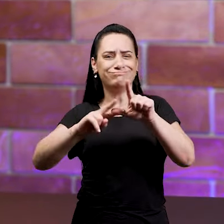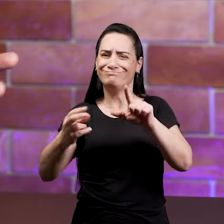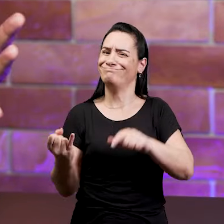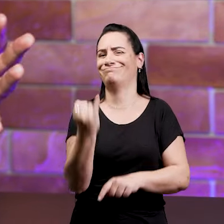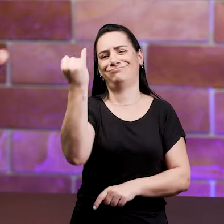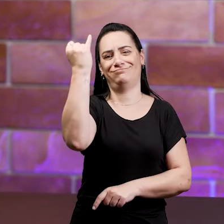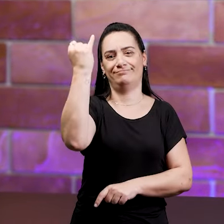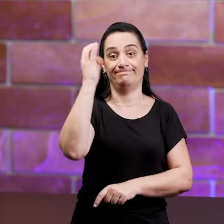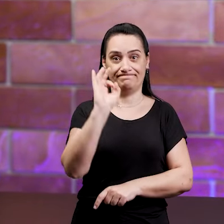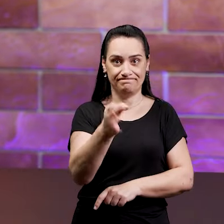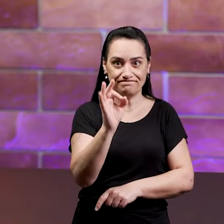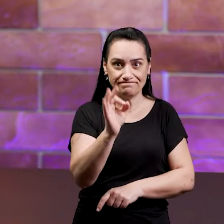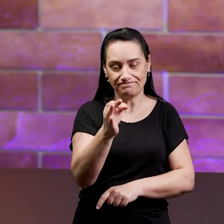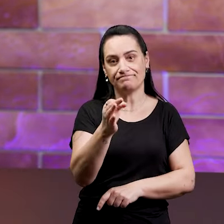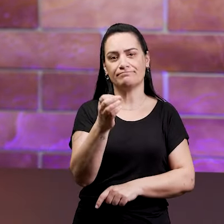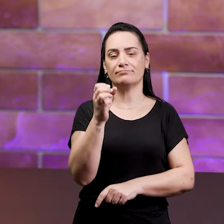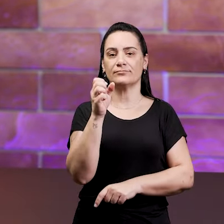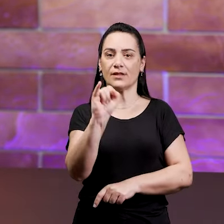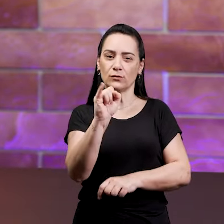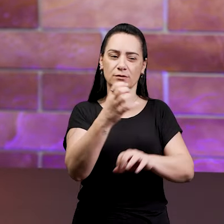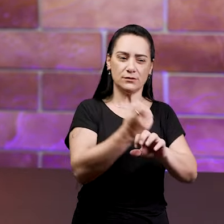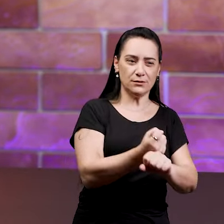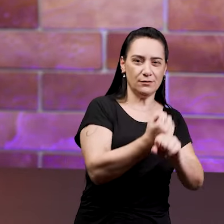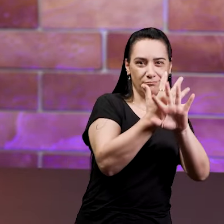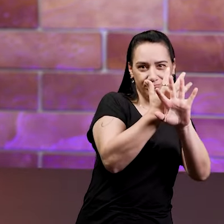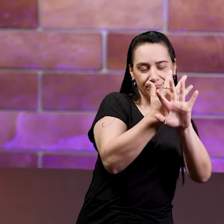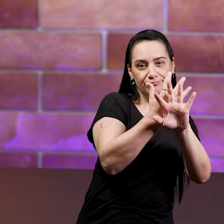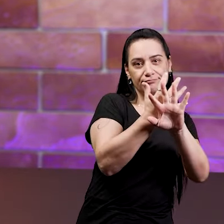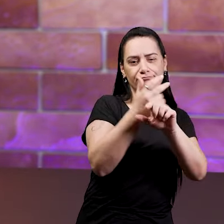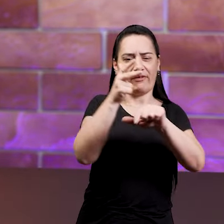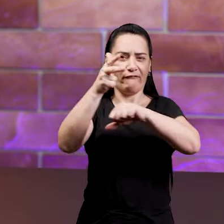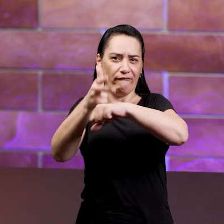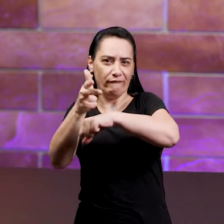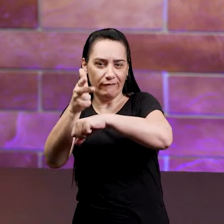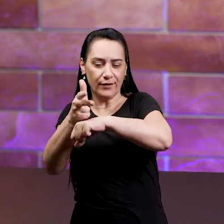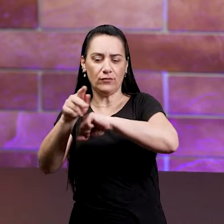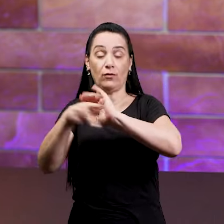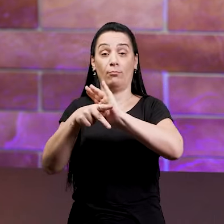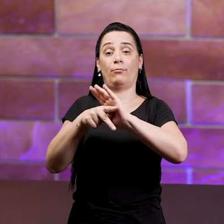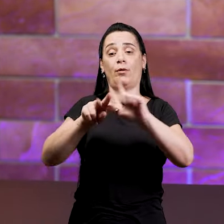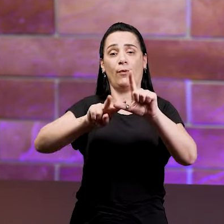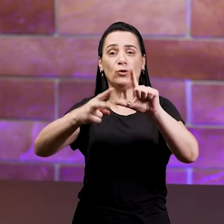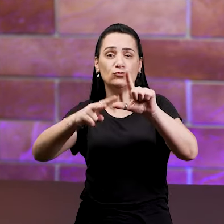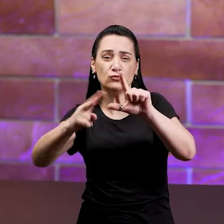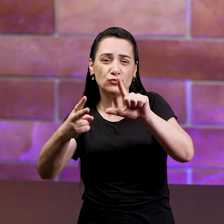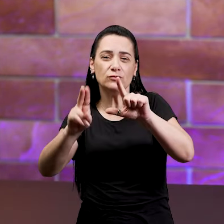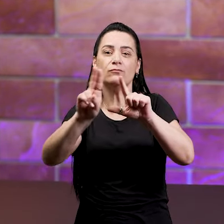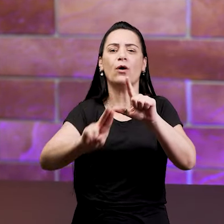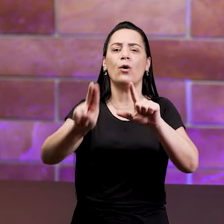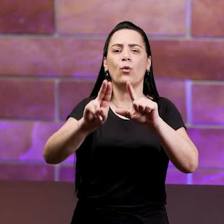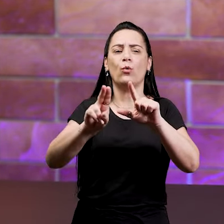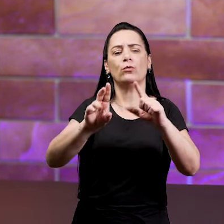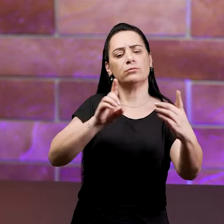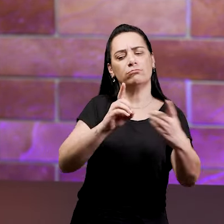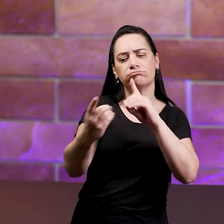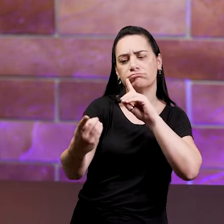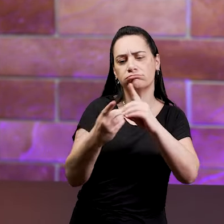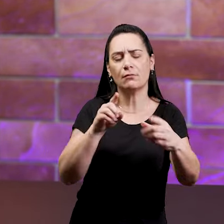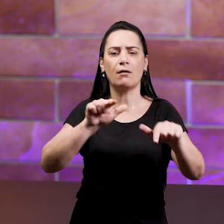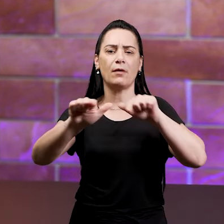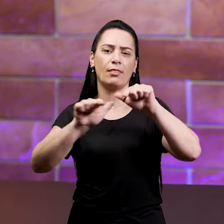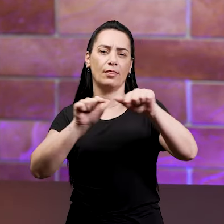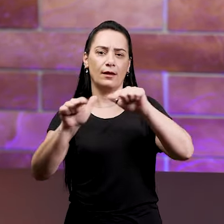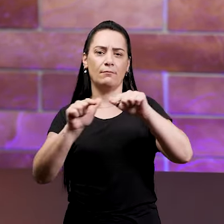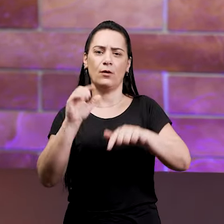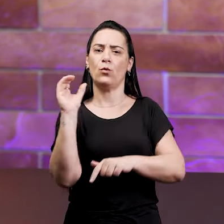torna fundamental, não é mesmo? Bom, seja para chats, chamadas ou vídeos, o Teams foi feito para facilitar a